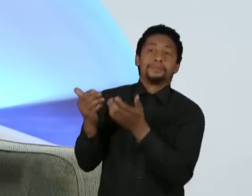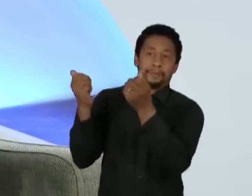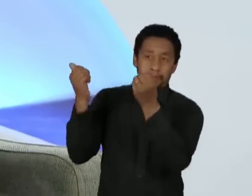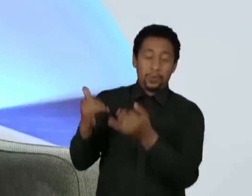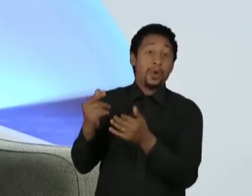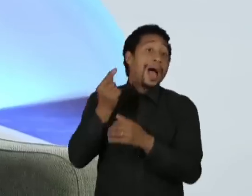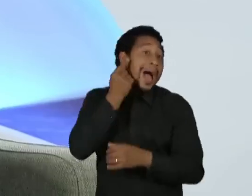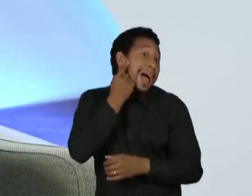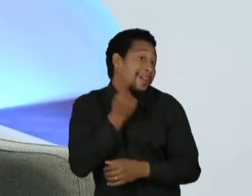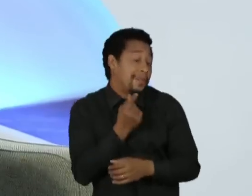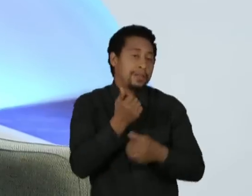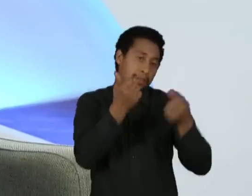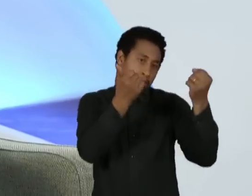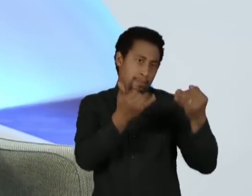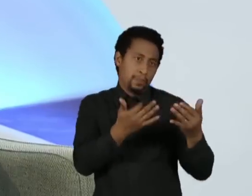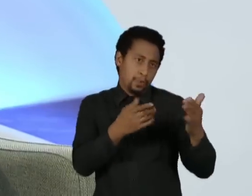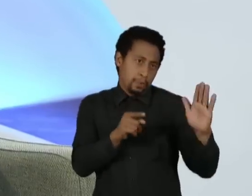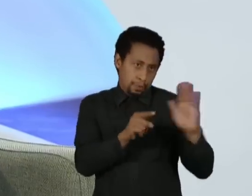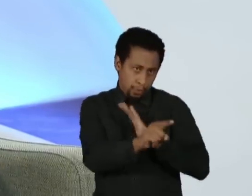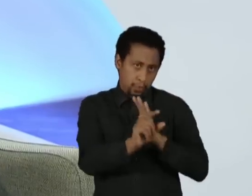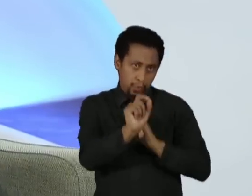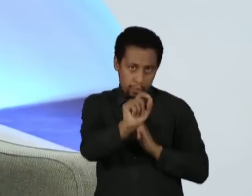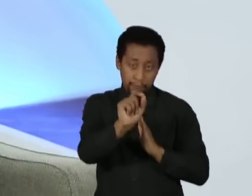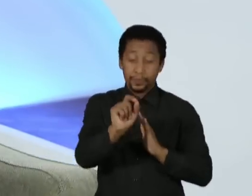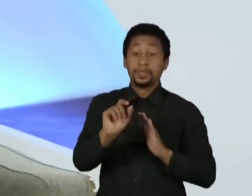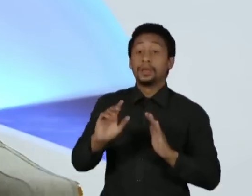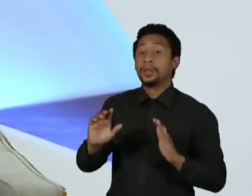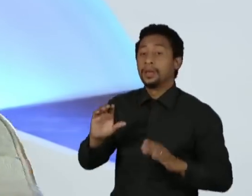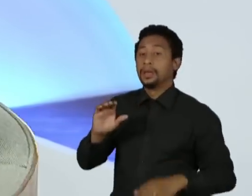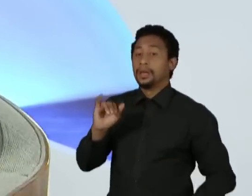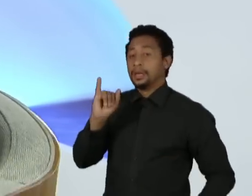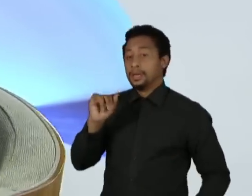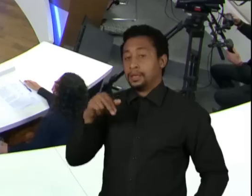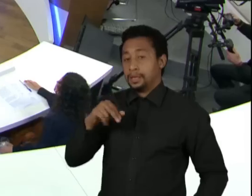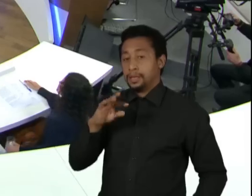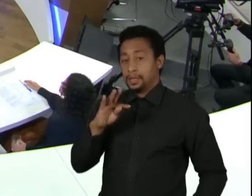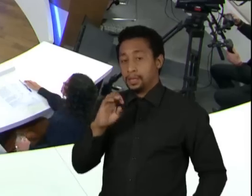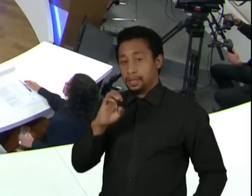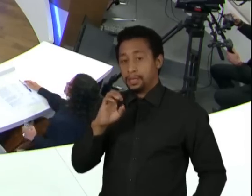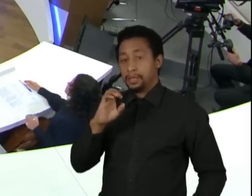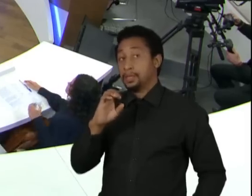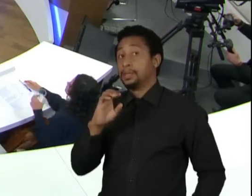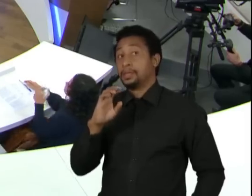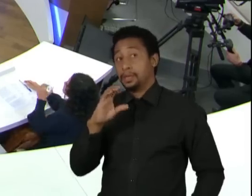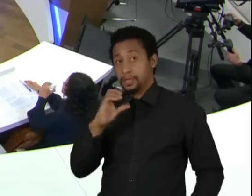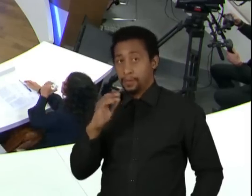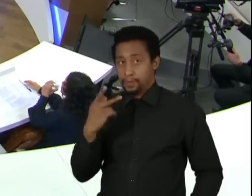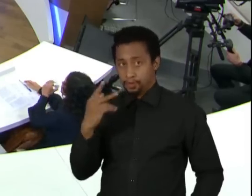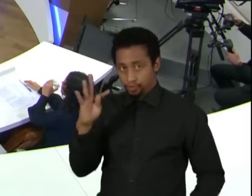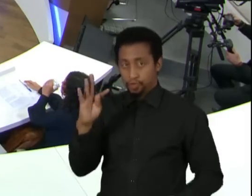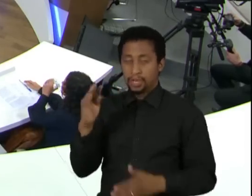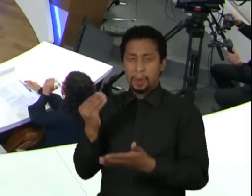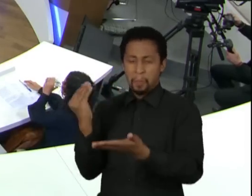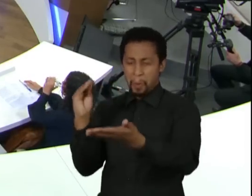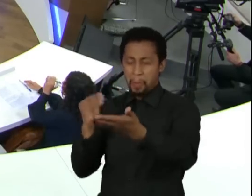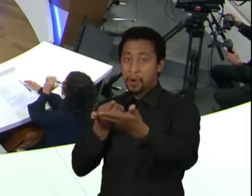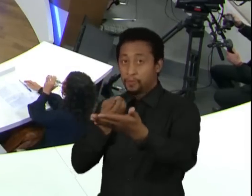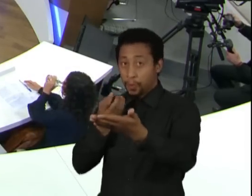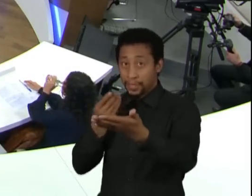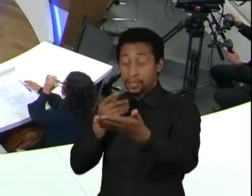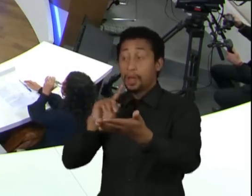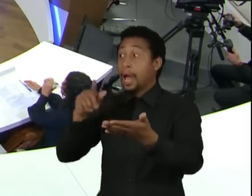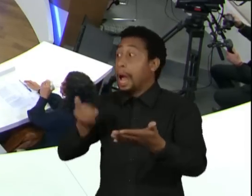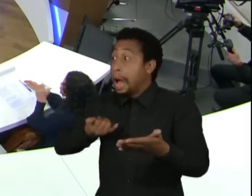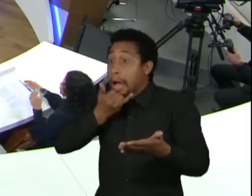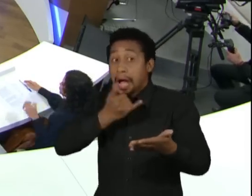Veio o Intercept e casos passaram a ser anulados. Vera, nenhum caso foi anulado por conta do Intercept. 0, nenhum caso. Depois a gente vai